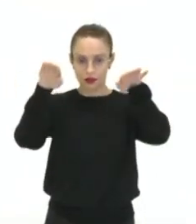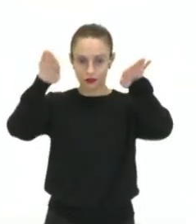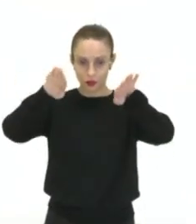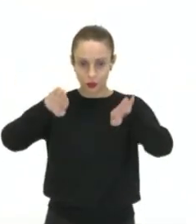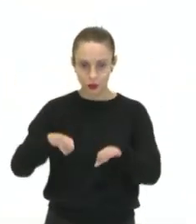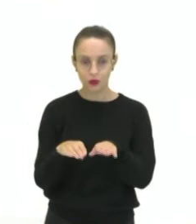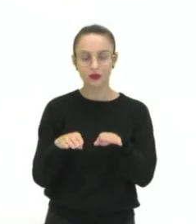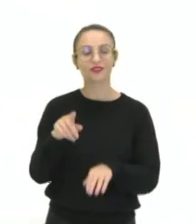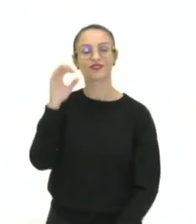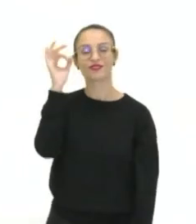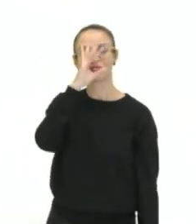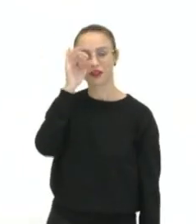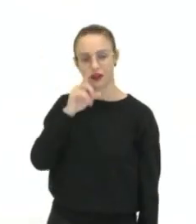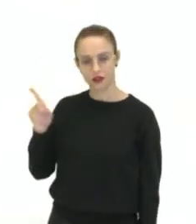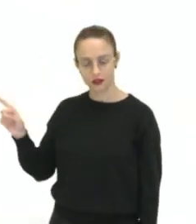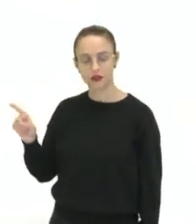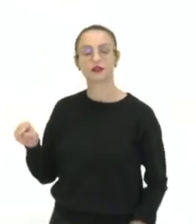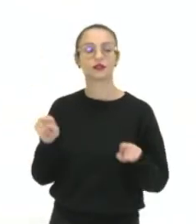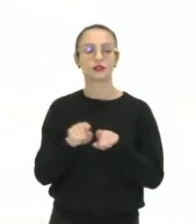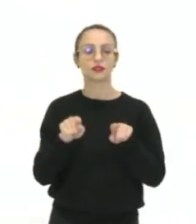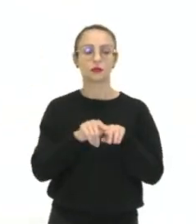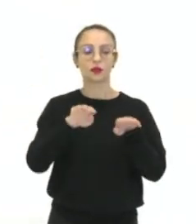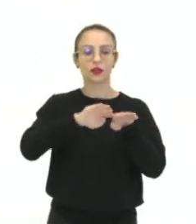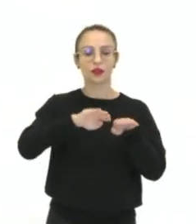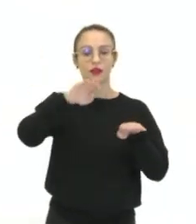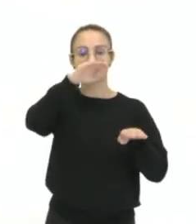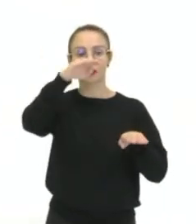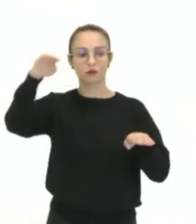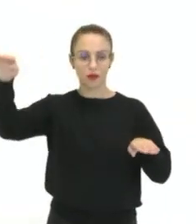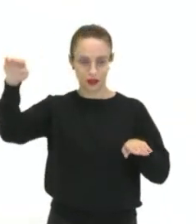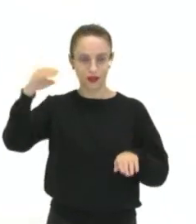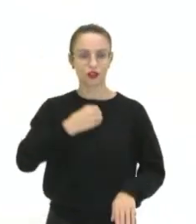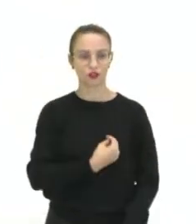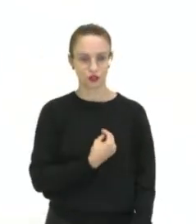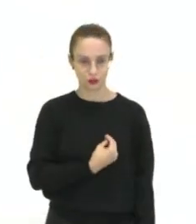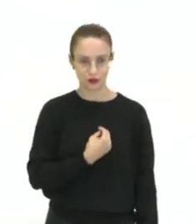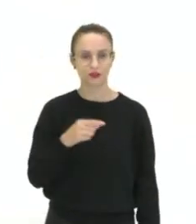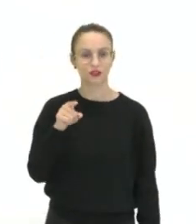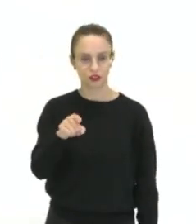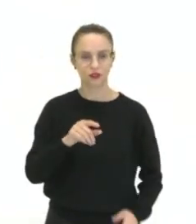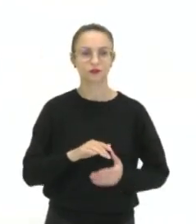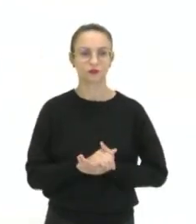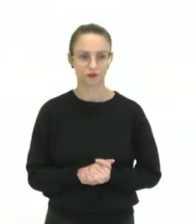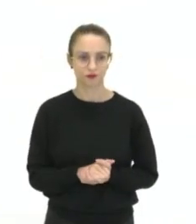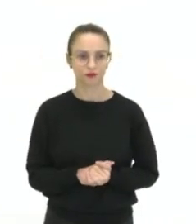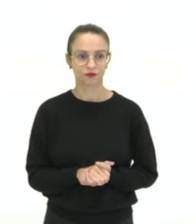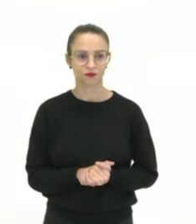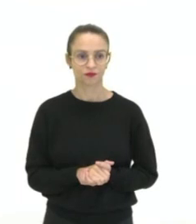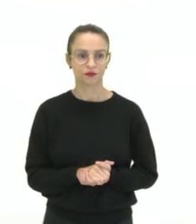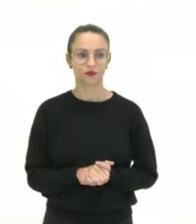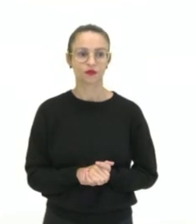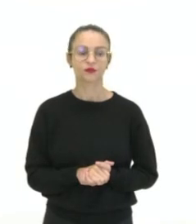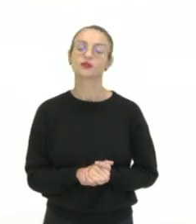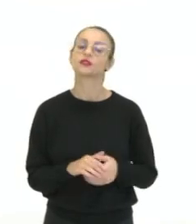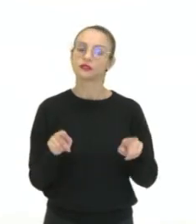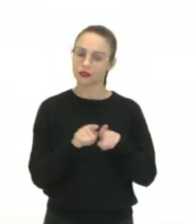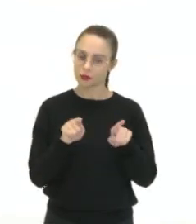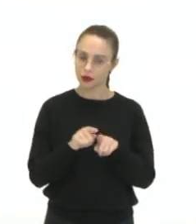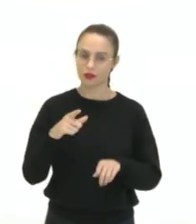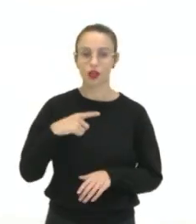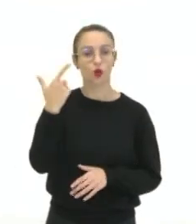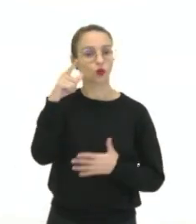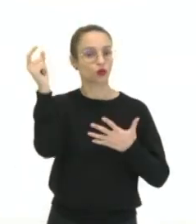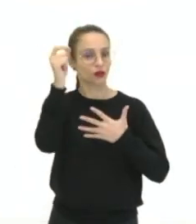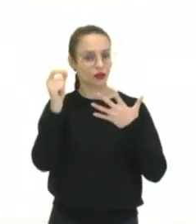em verde, e as áreas de planaltos presentes nessa região, tá? E aí nós temos outro critério